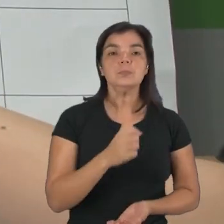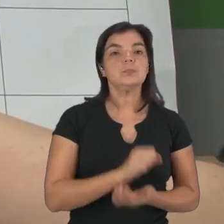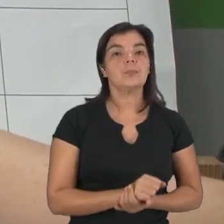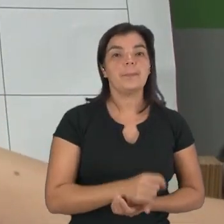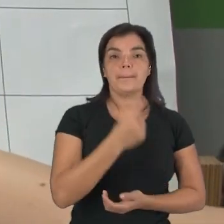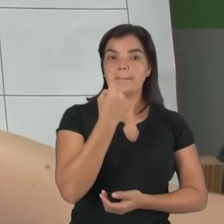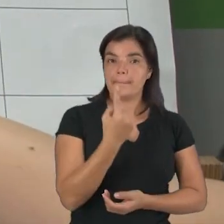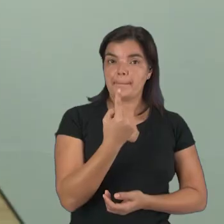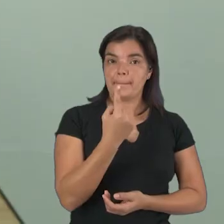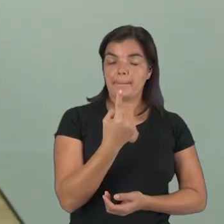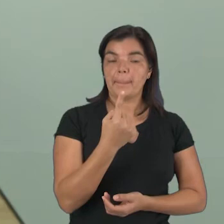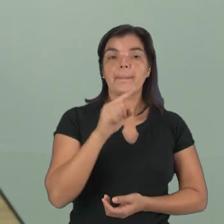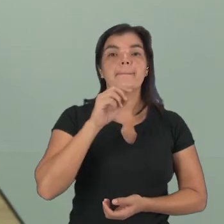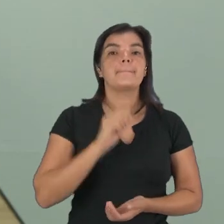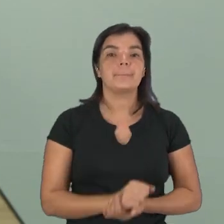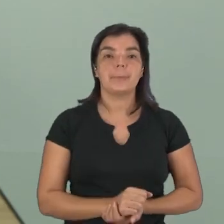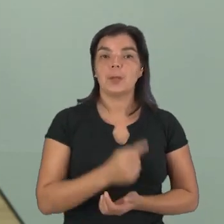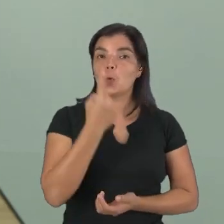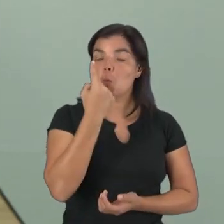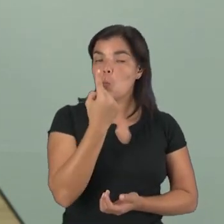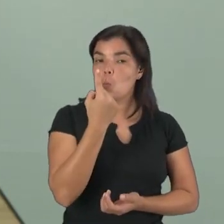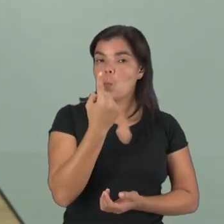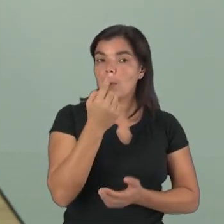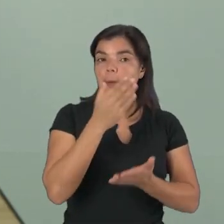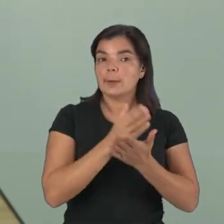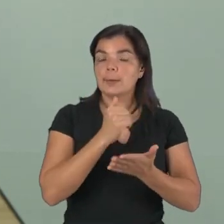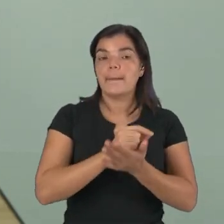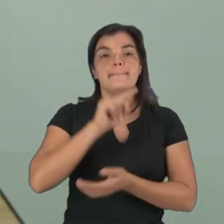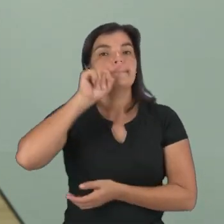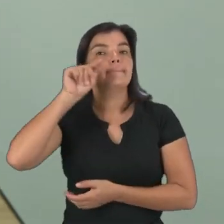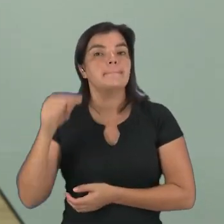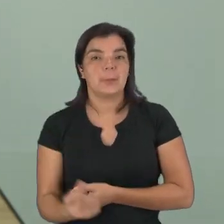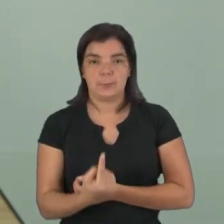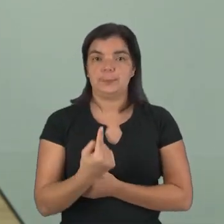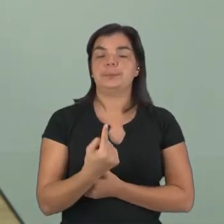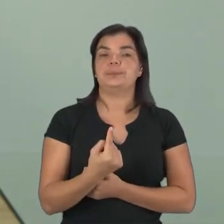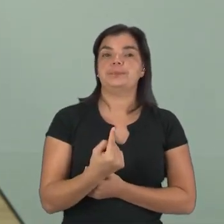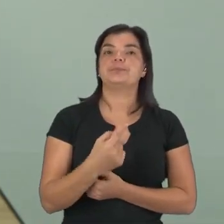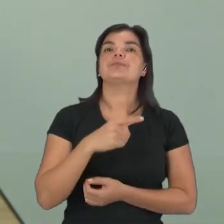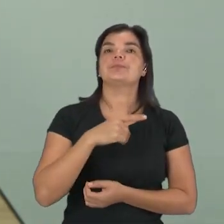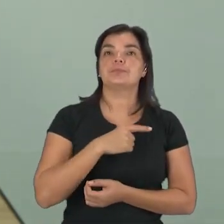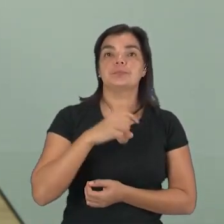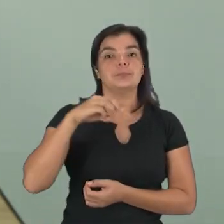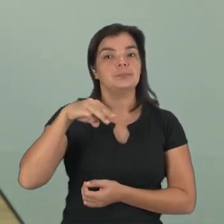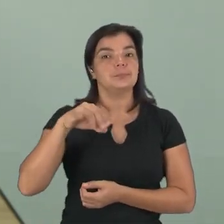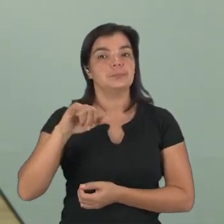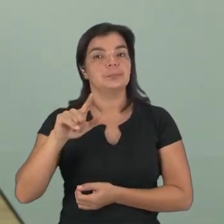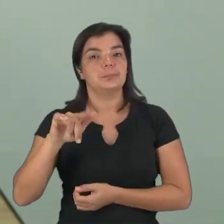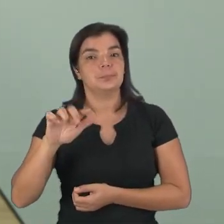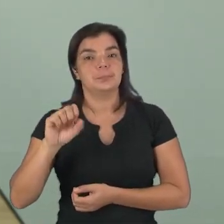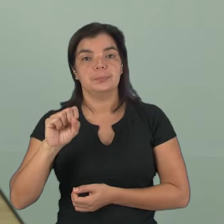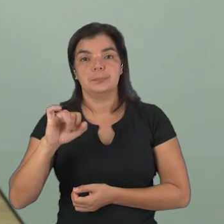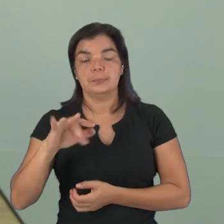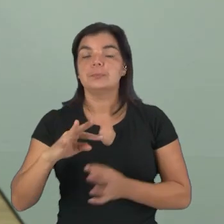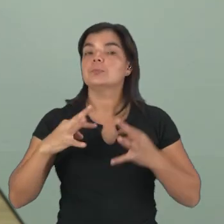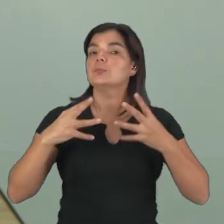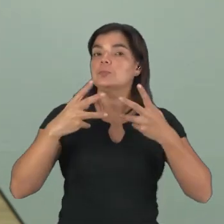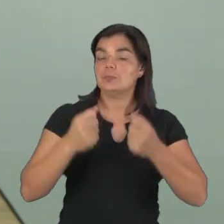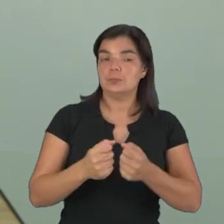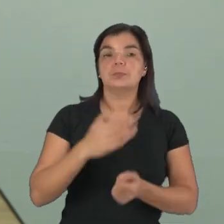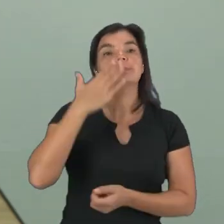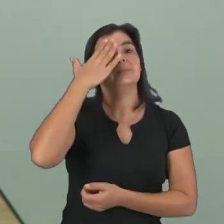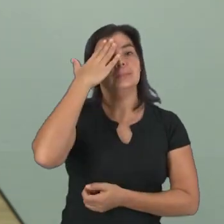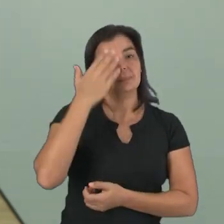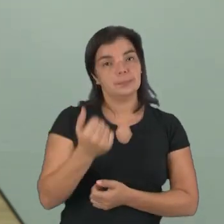dividi essa unidade, essa uma parte, em 1000 partes. Aí eu tenho a milésima parte de um todo.